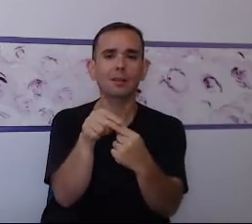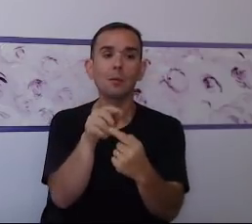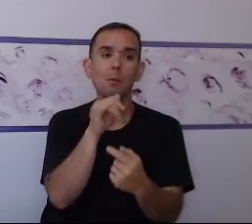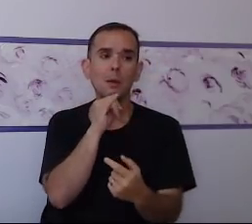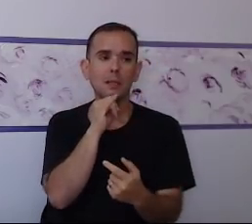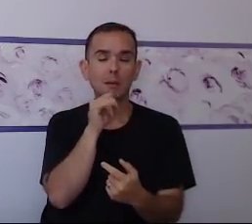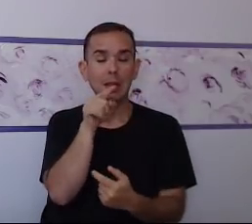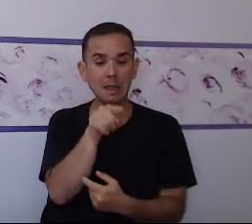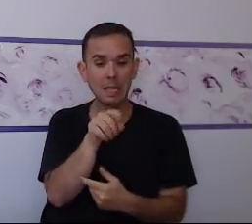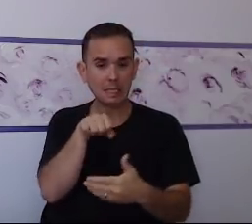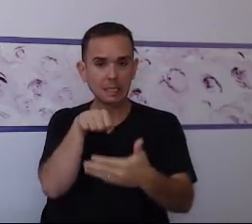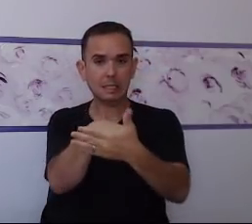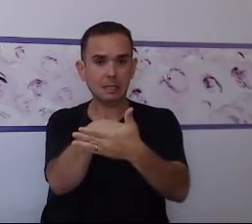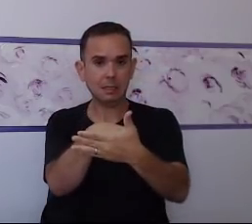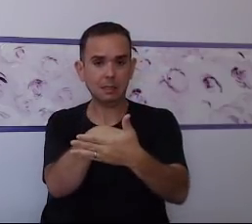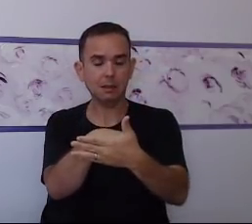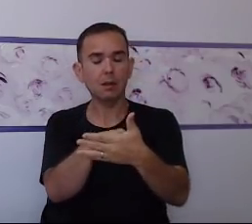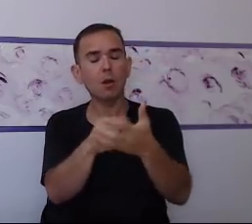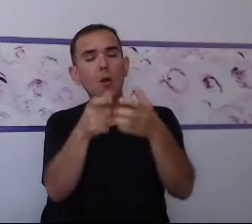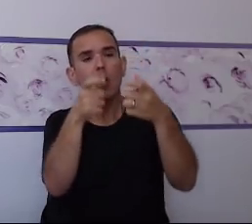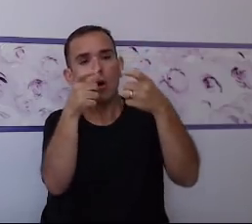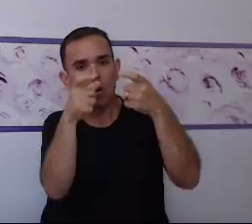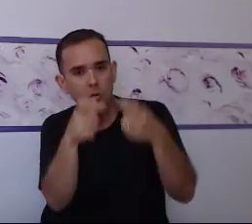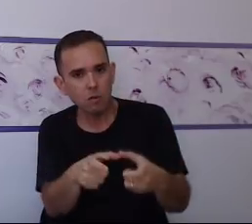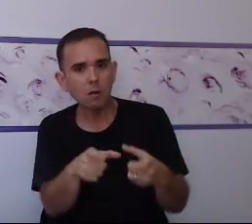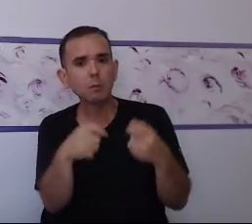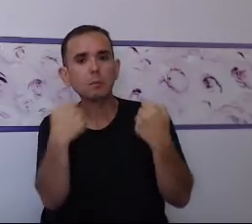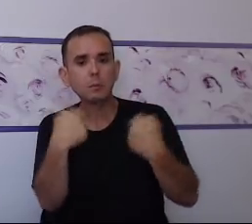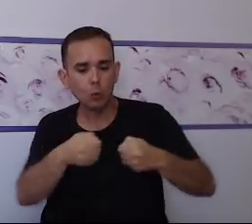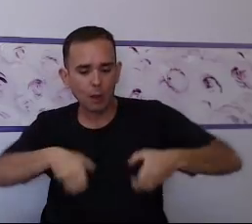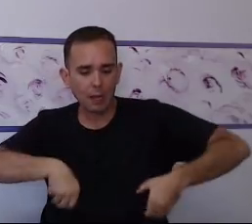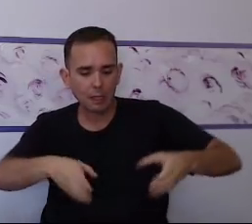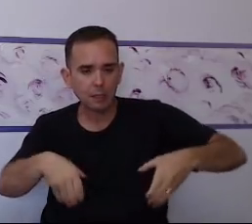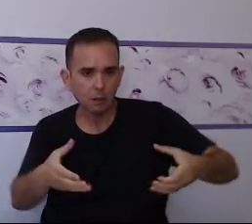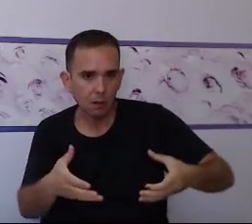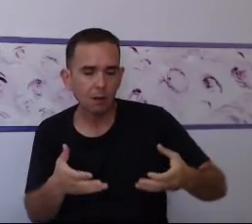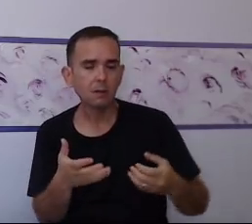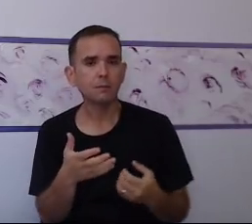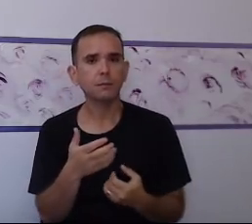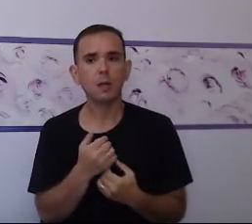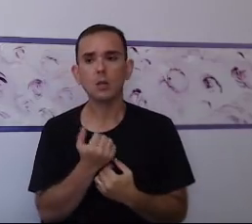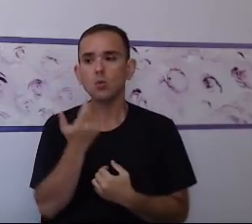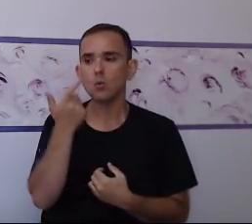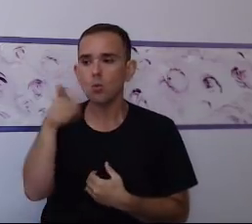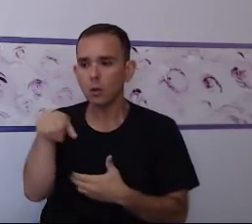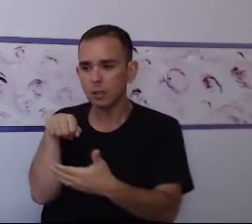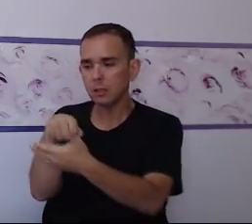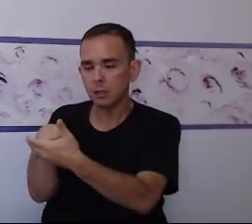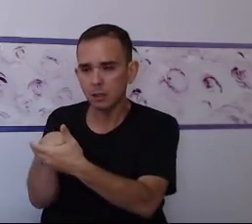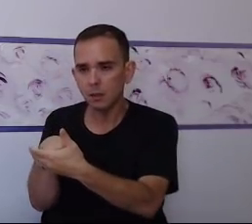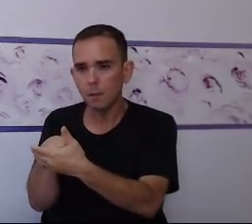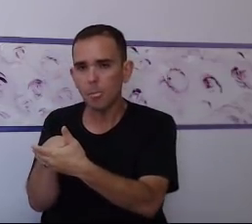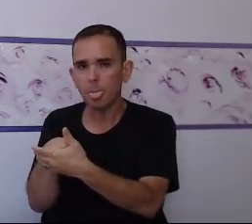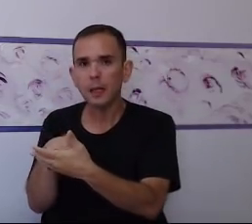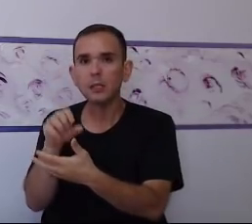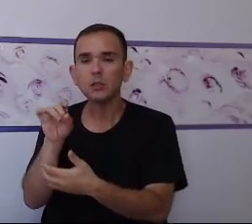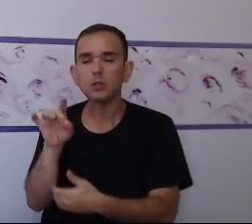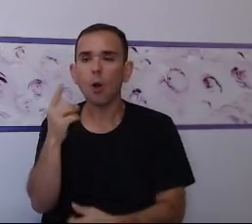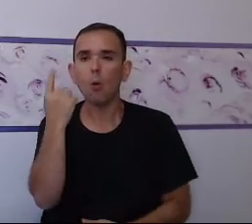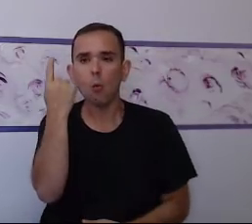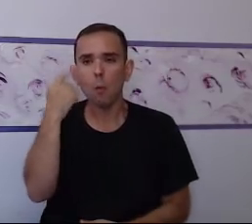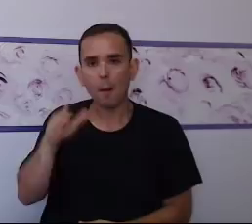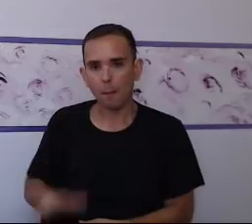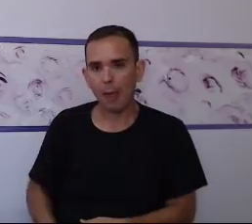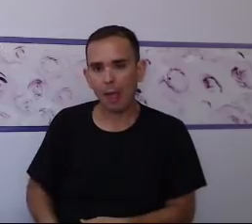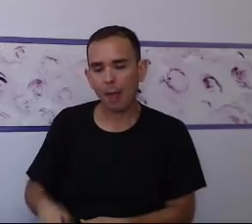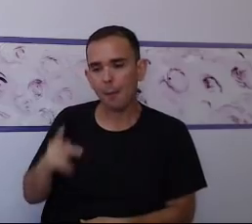que nesse acidente, onde ele precisou de uma cadeira de rodas, no outro acidente, ele machucou somente uma das